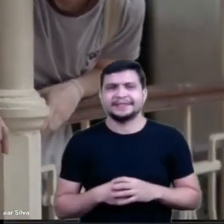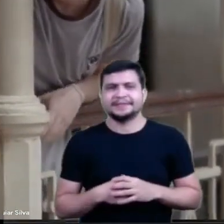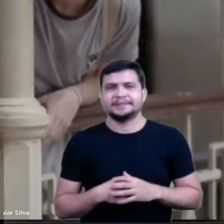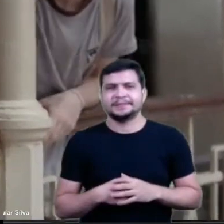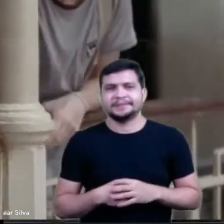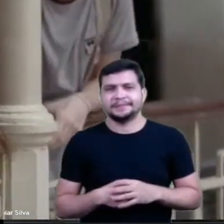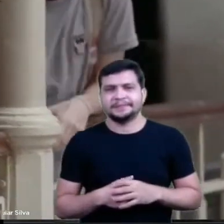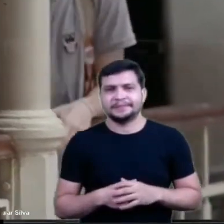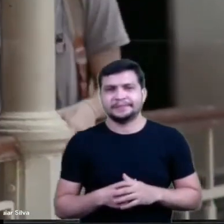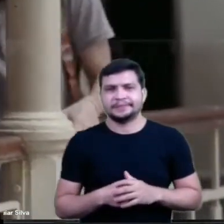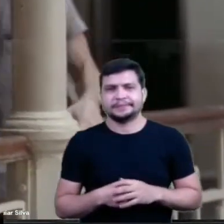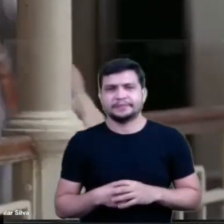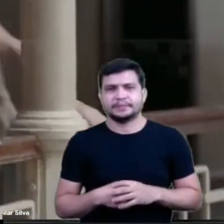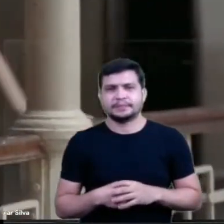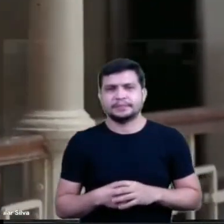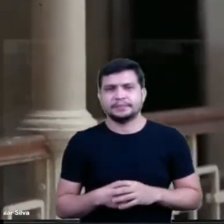Vamos?